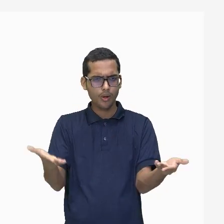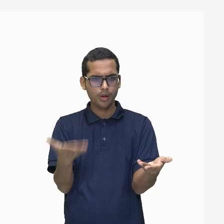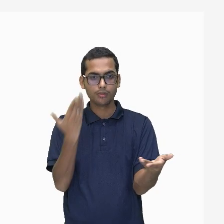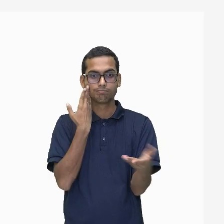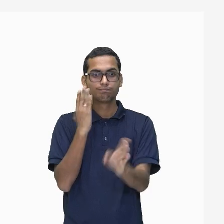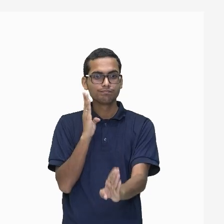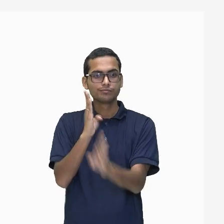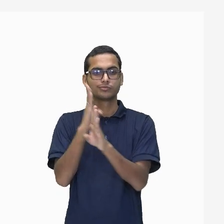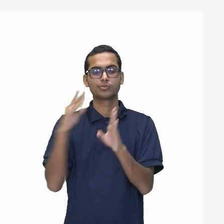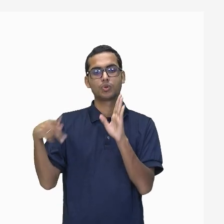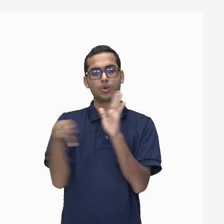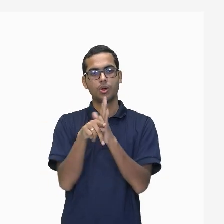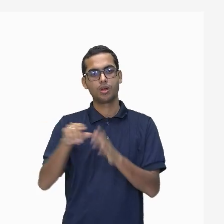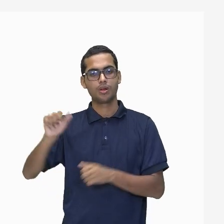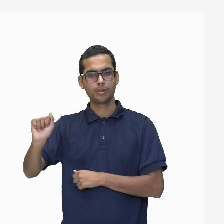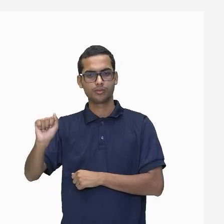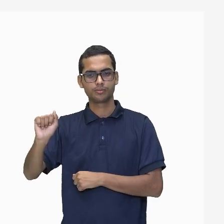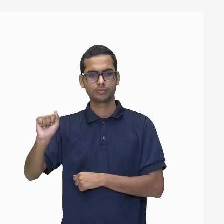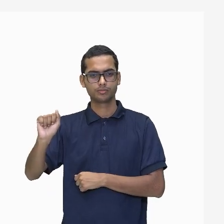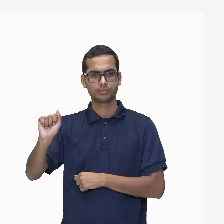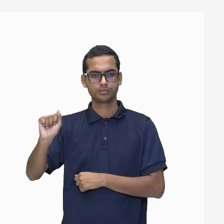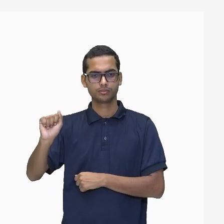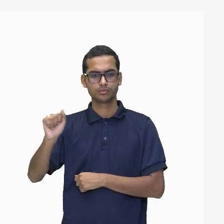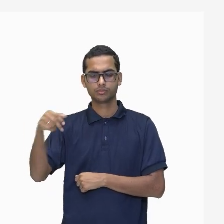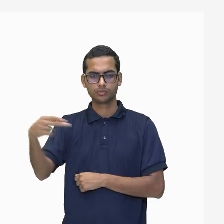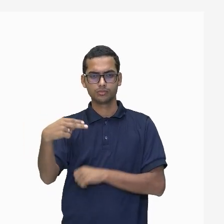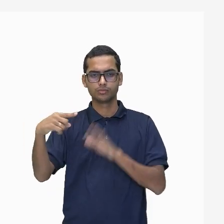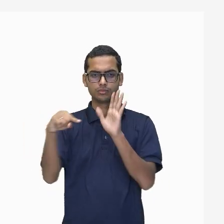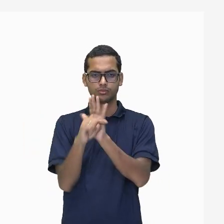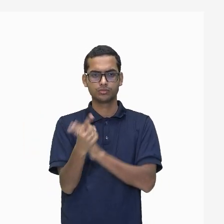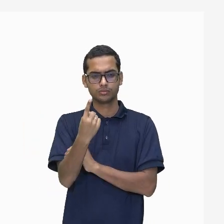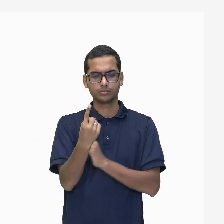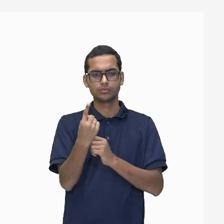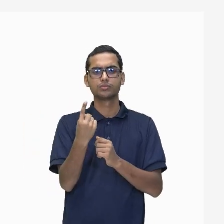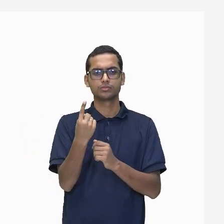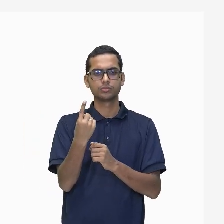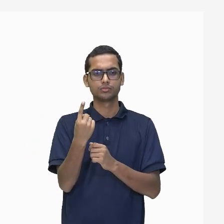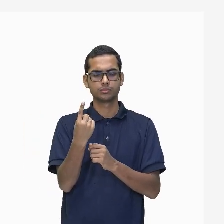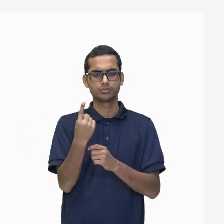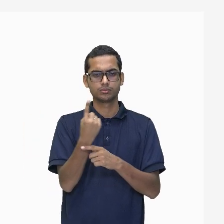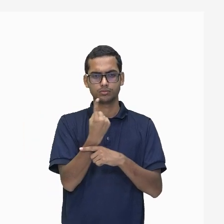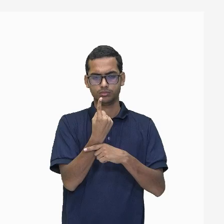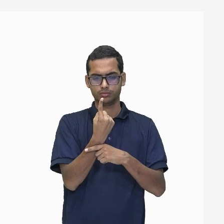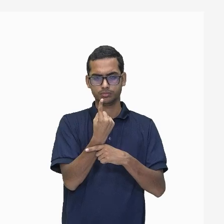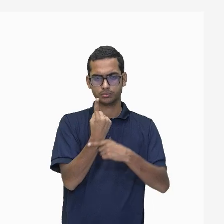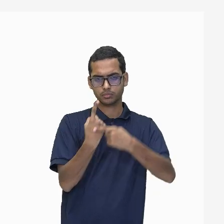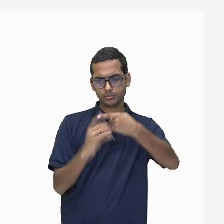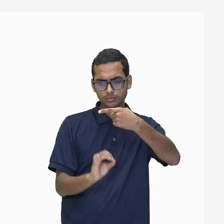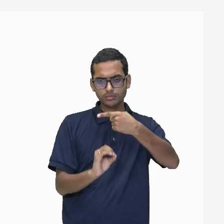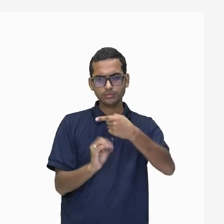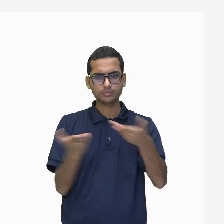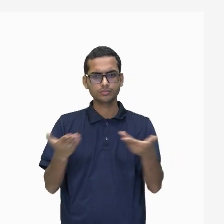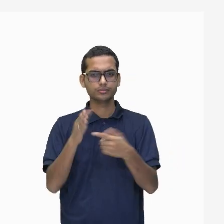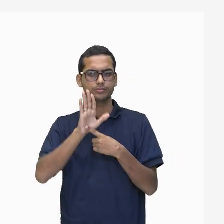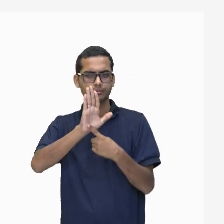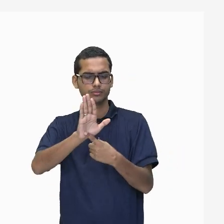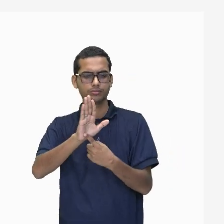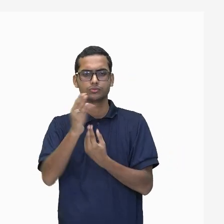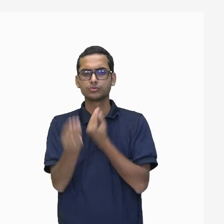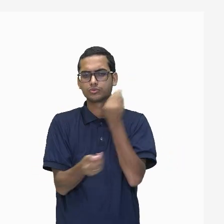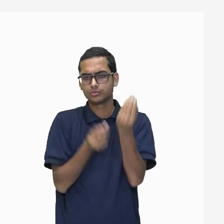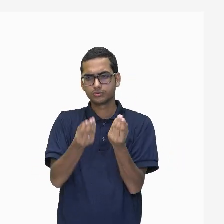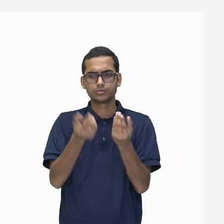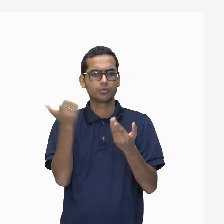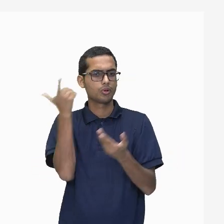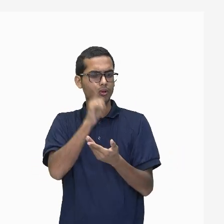descobrimos que o coeficiente A é menos 1/10. Agora sim, a gente pode escrever